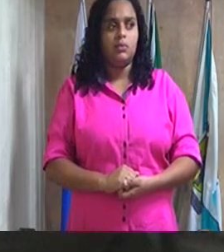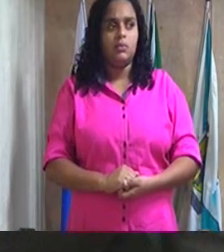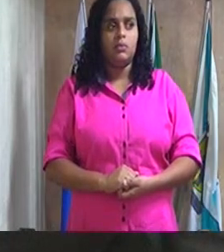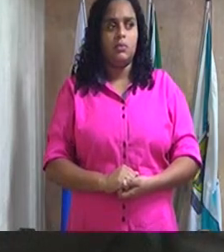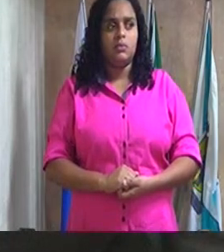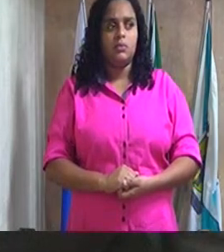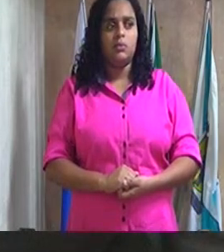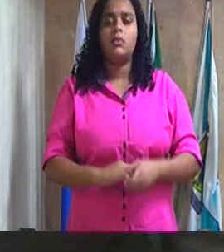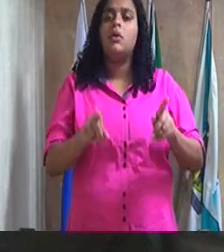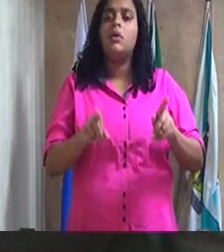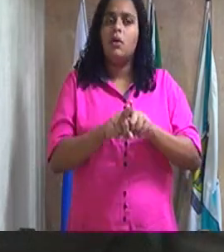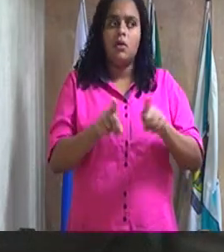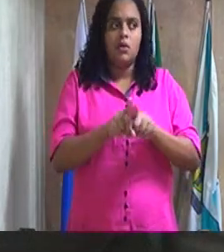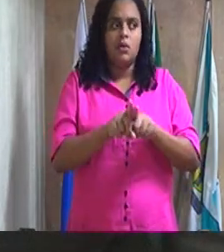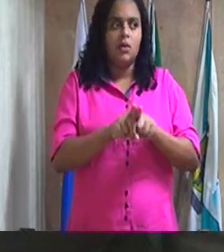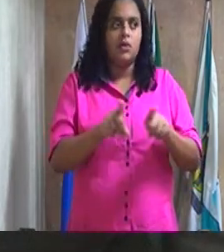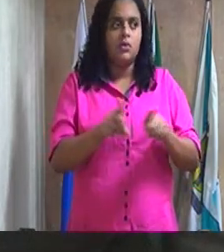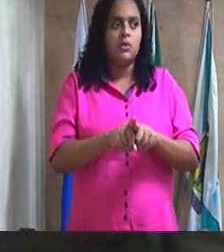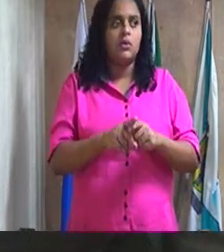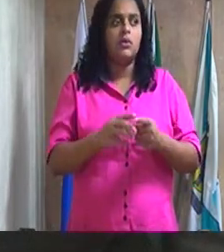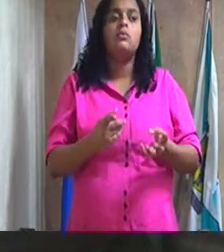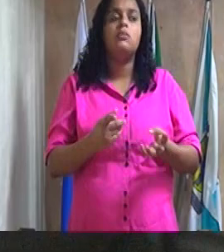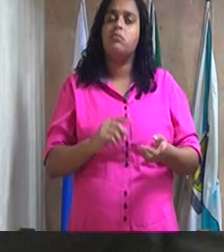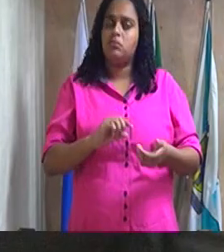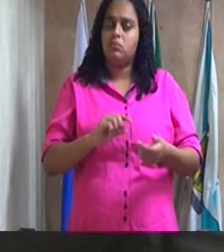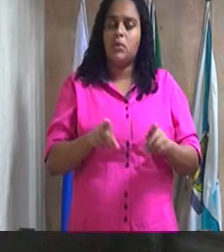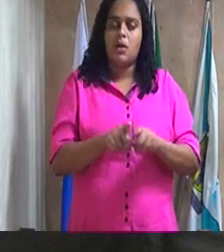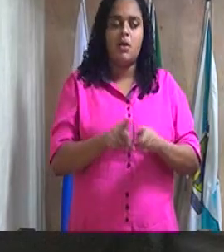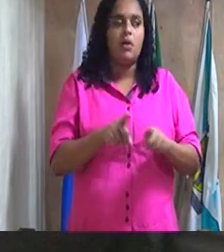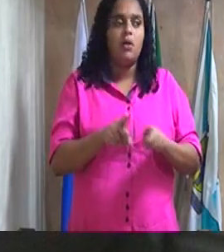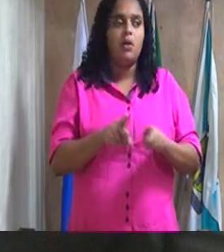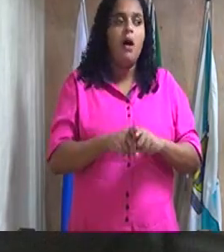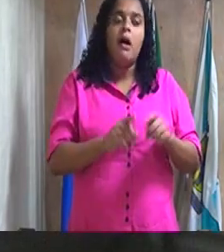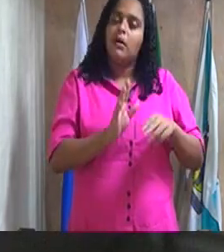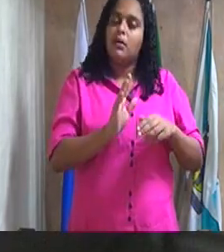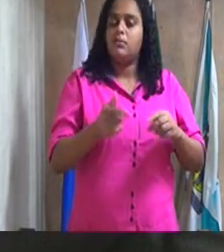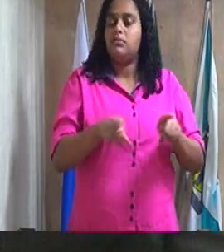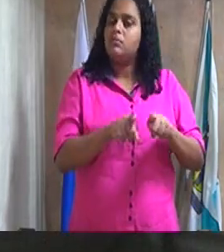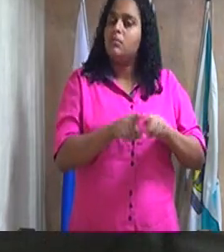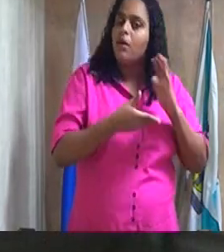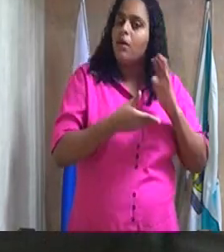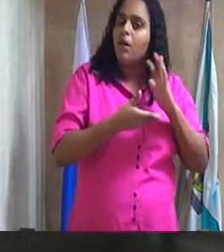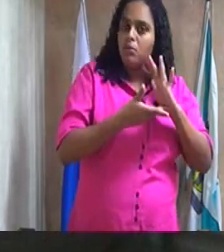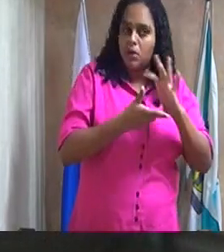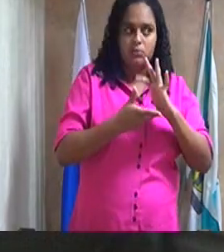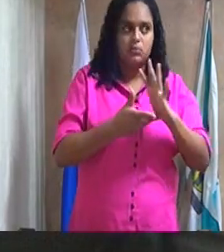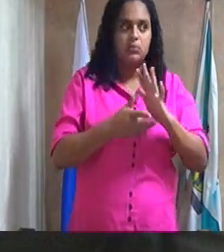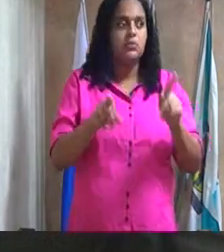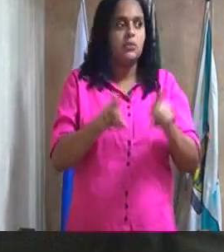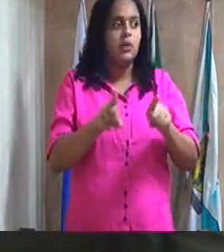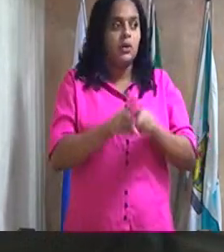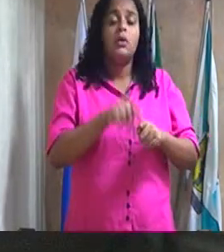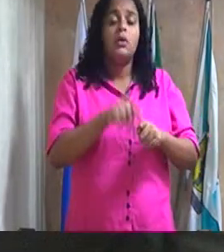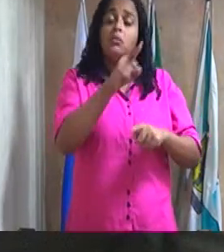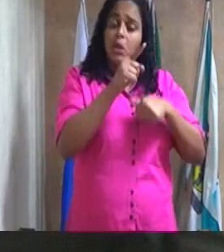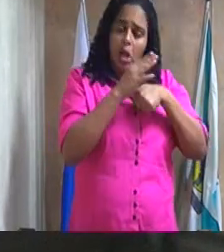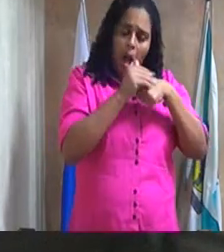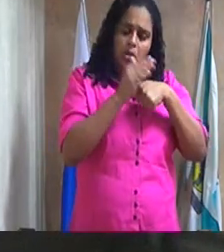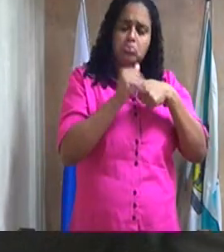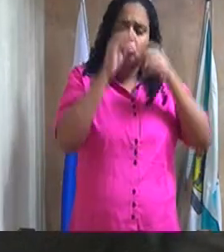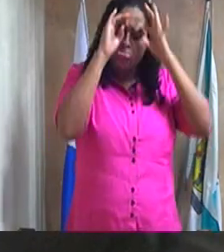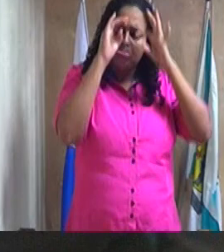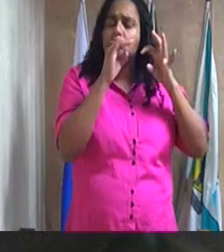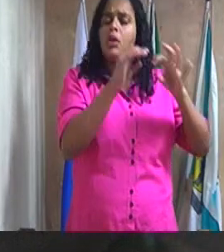Essa casa aqui, vereador, é democrática e Vossa Excelência tem todo o carinho e todo o respeito